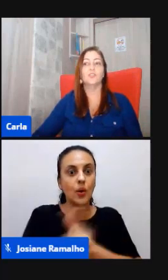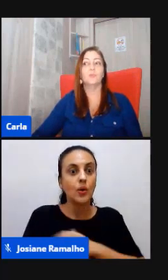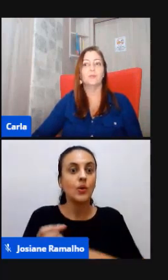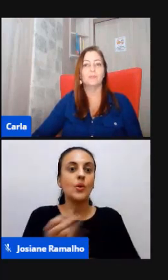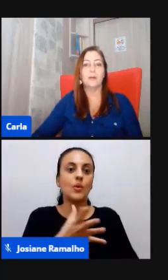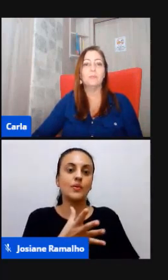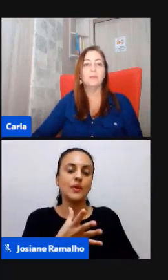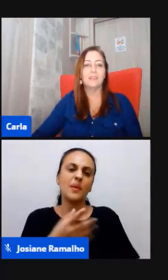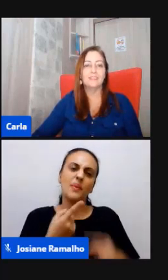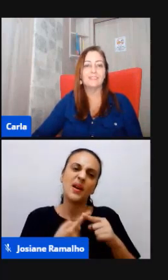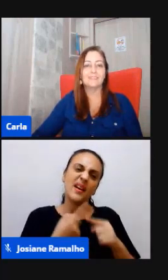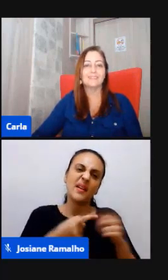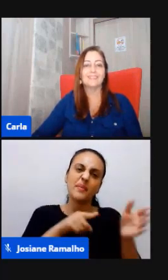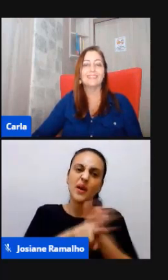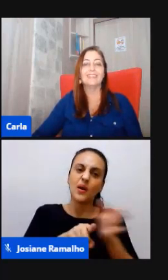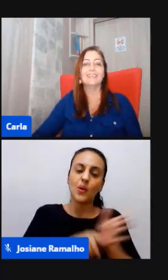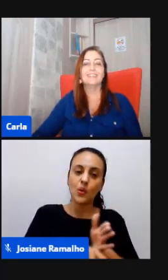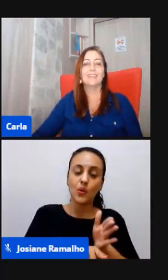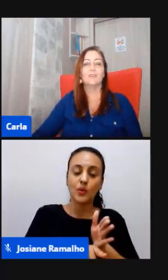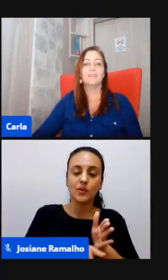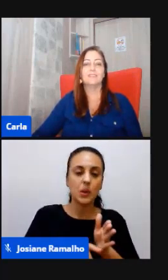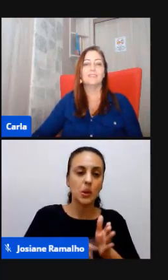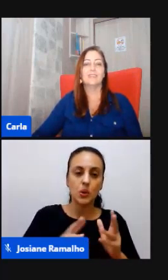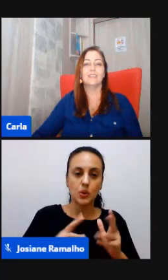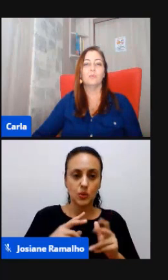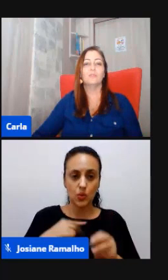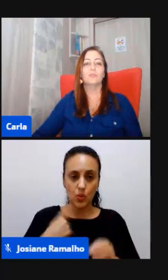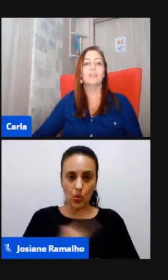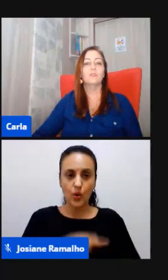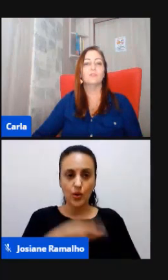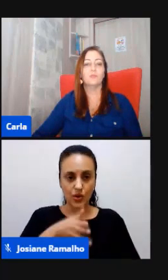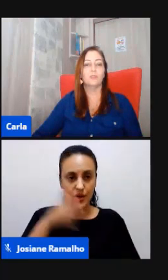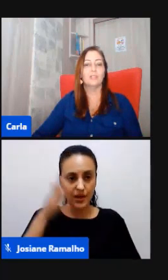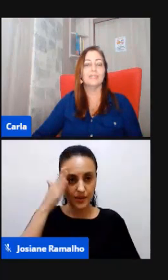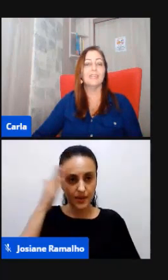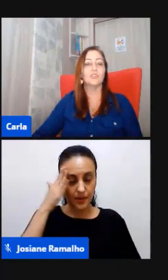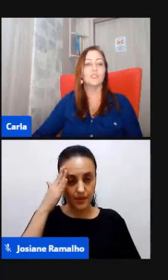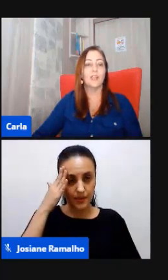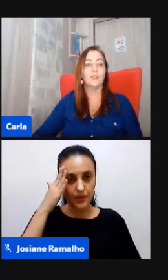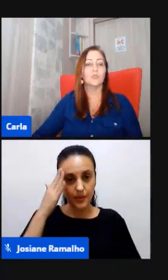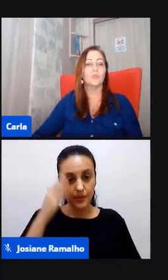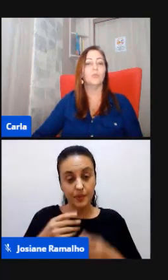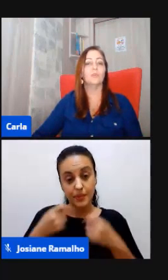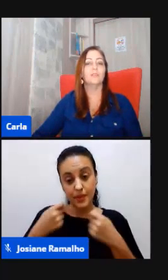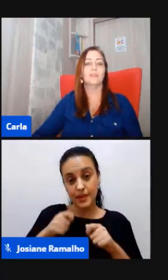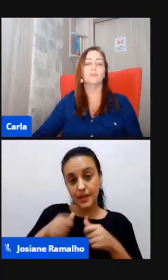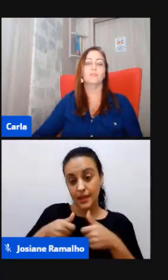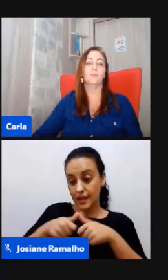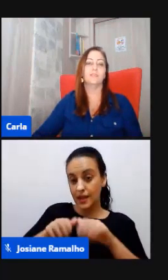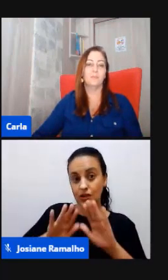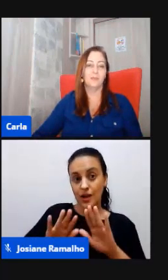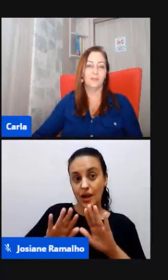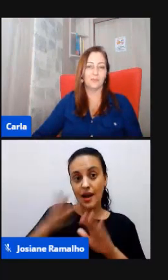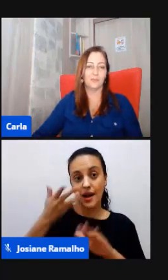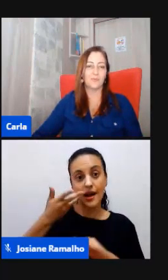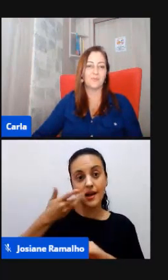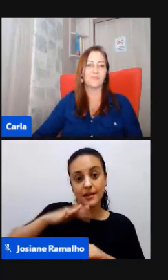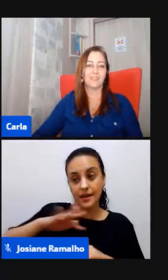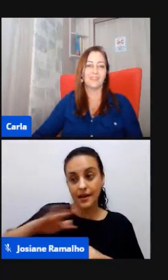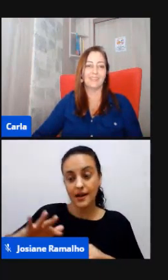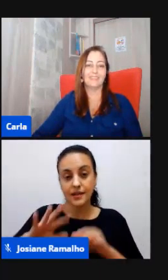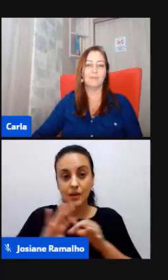de perguntar por eles. Então, assim, por isso que ele nos convida a deixar de colonizar o seu